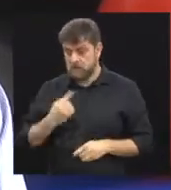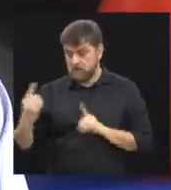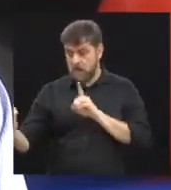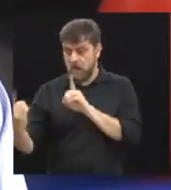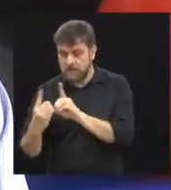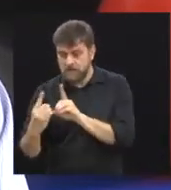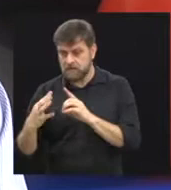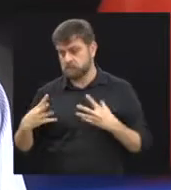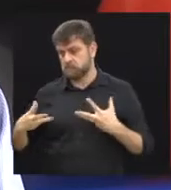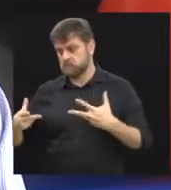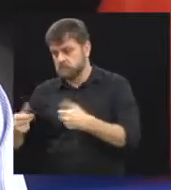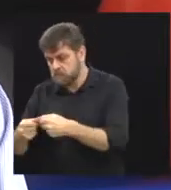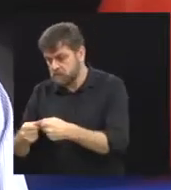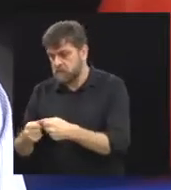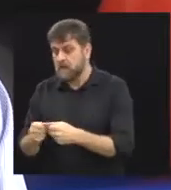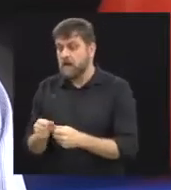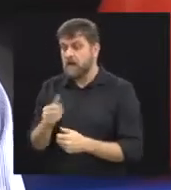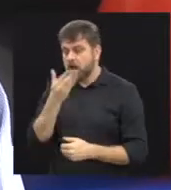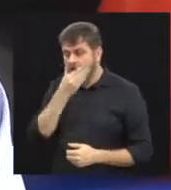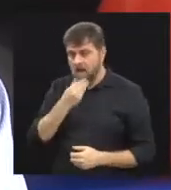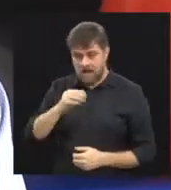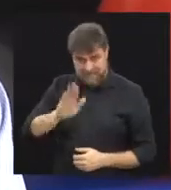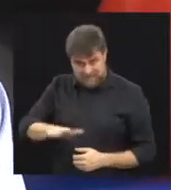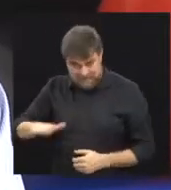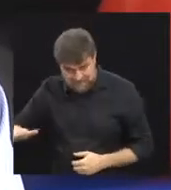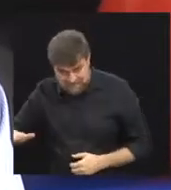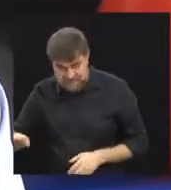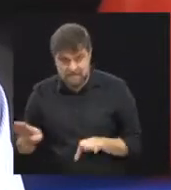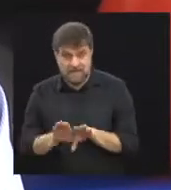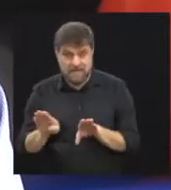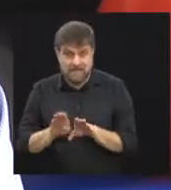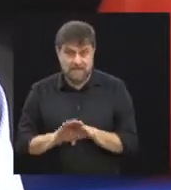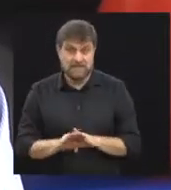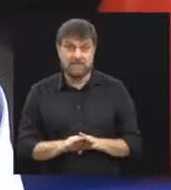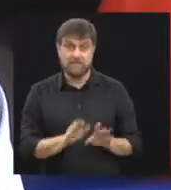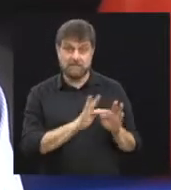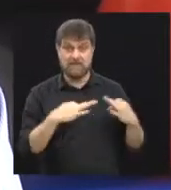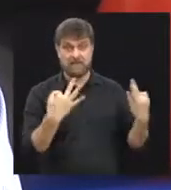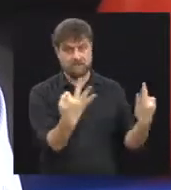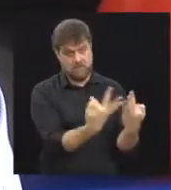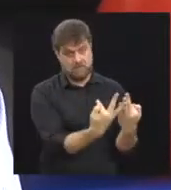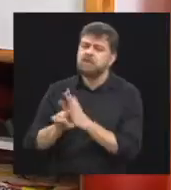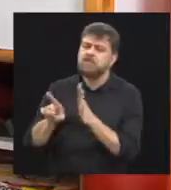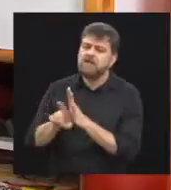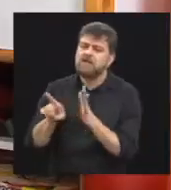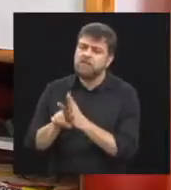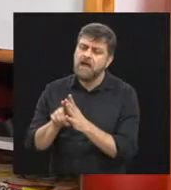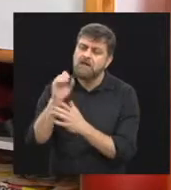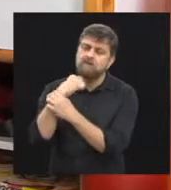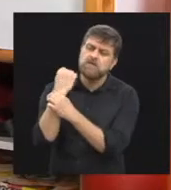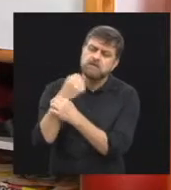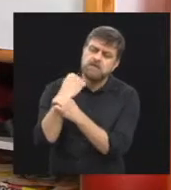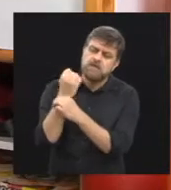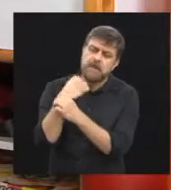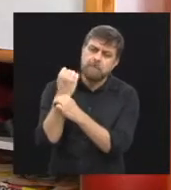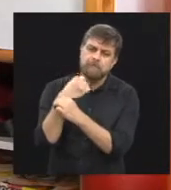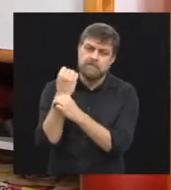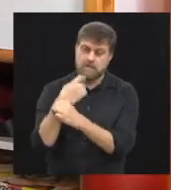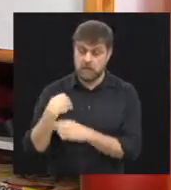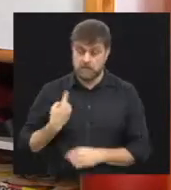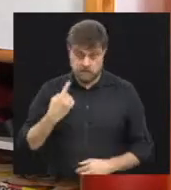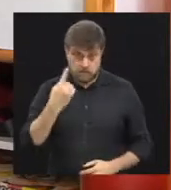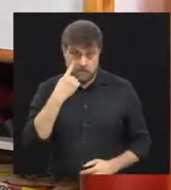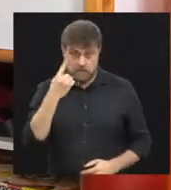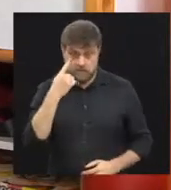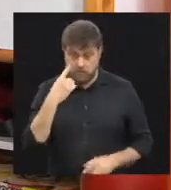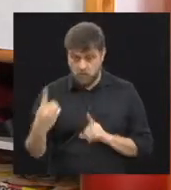atendimento geral para a criança e para a família, e com apoio fundamental da sociedade. E no caso da fisioterapia, nós acompanhamos